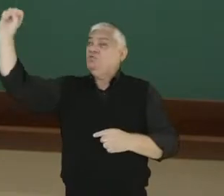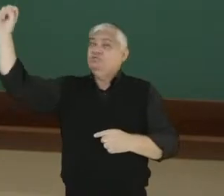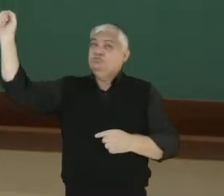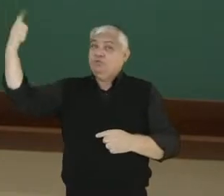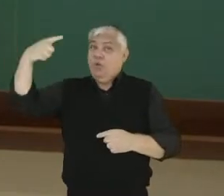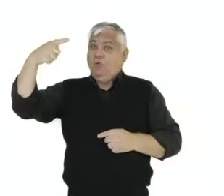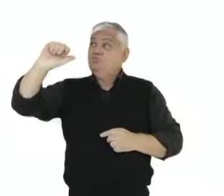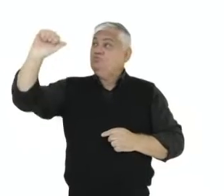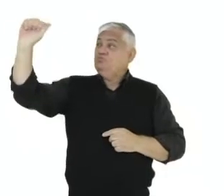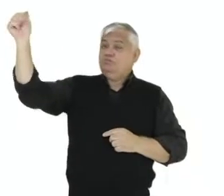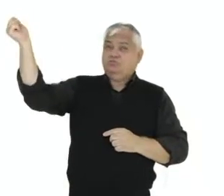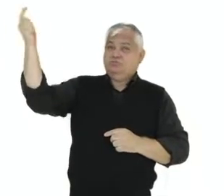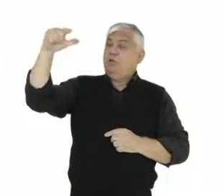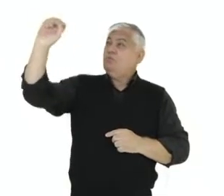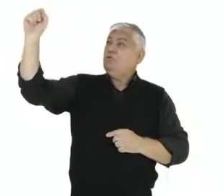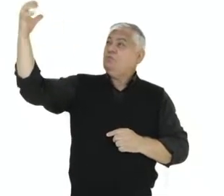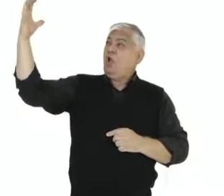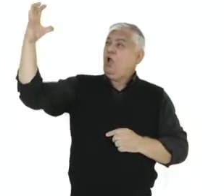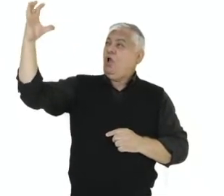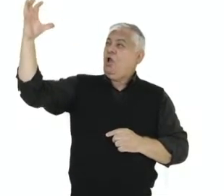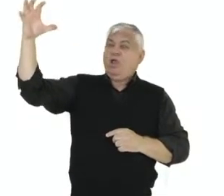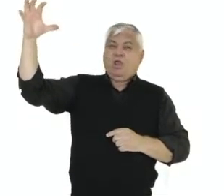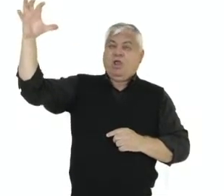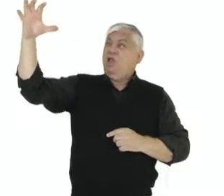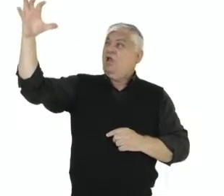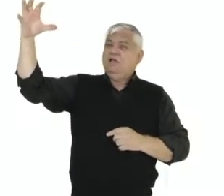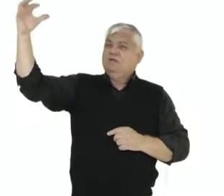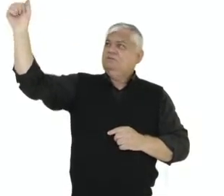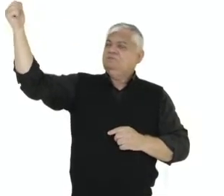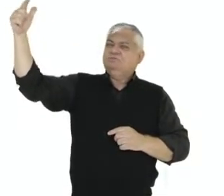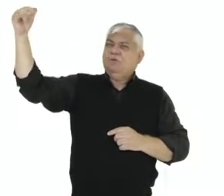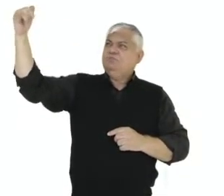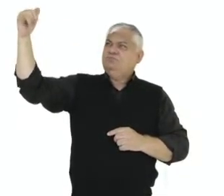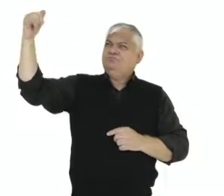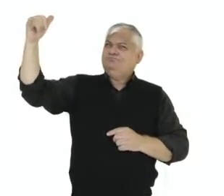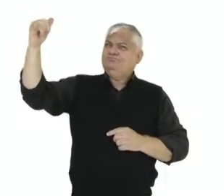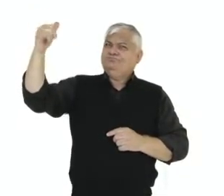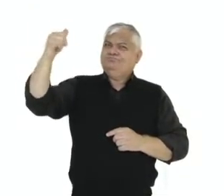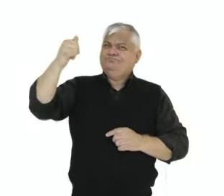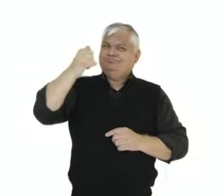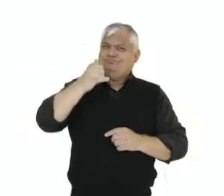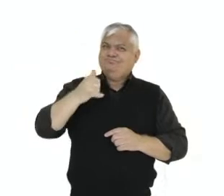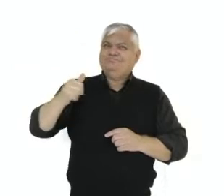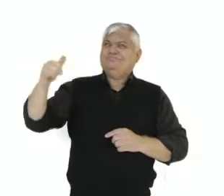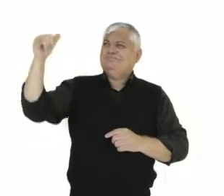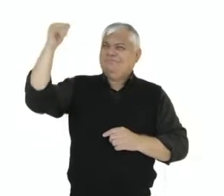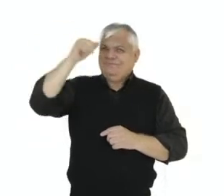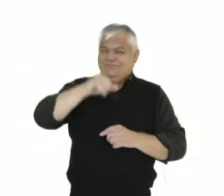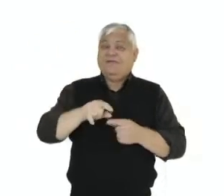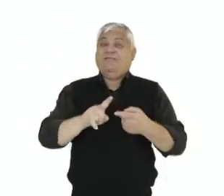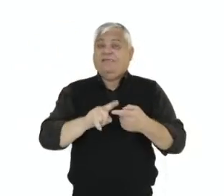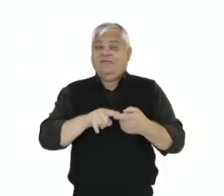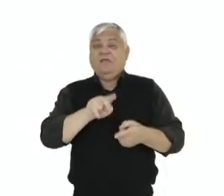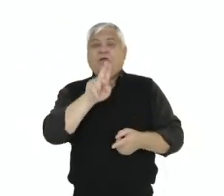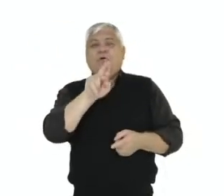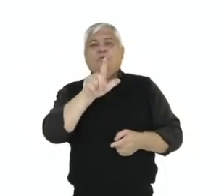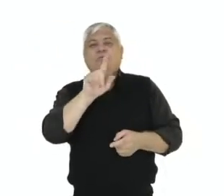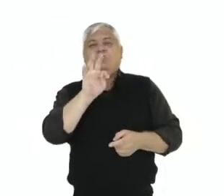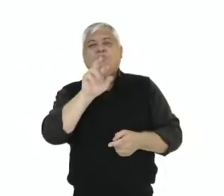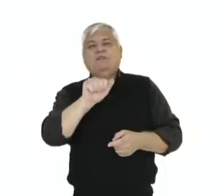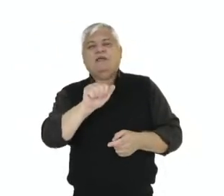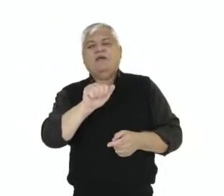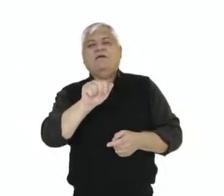nosso Sol, ele emite, por exemplo, principalmente a questão do infravermelho, a luz visível e ultravioleta, certo? Ele também emite